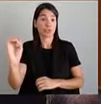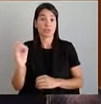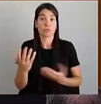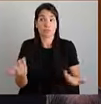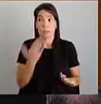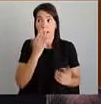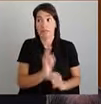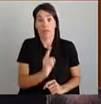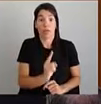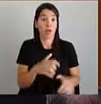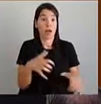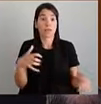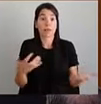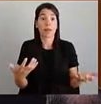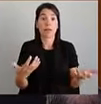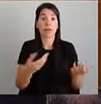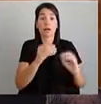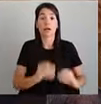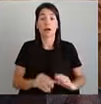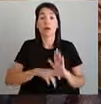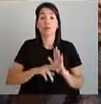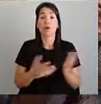Municipal. Quer dizer,